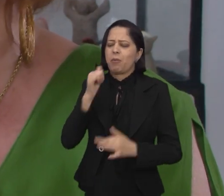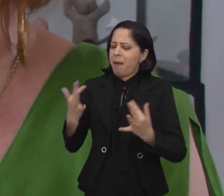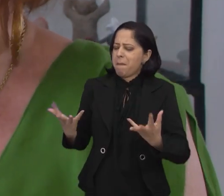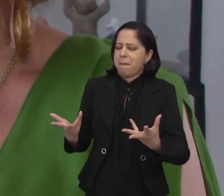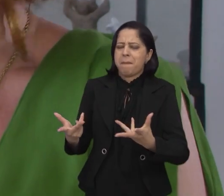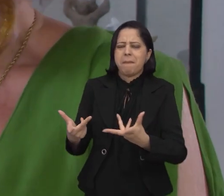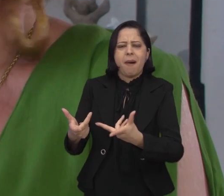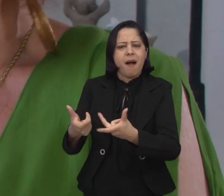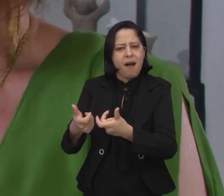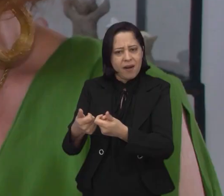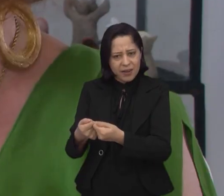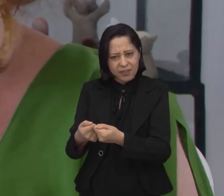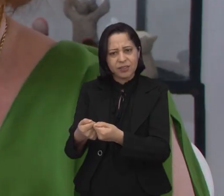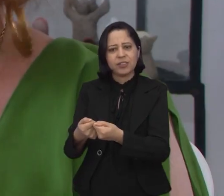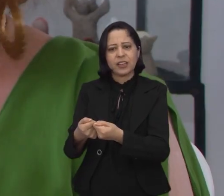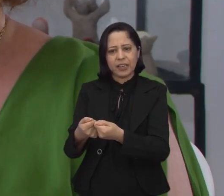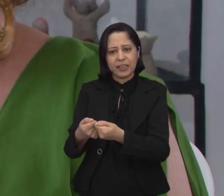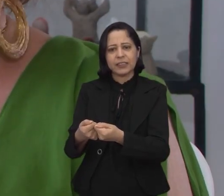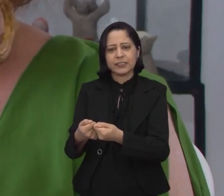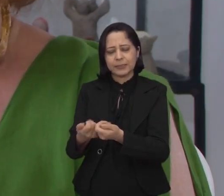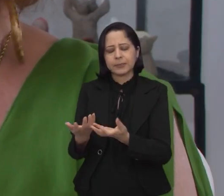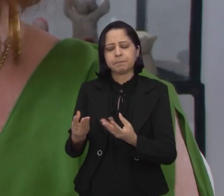mulher maravilhosa, né?